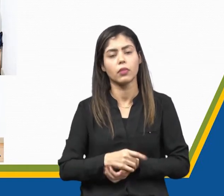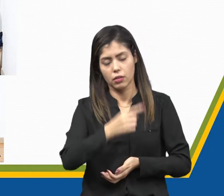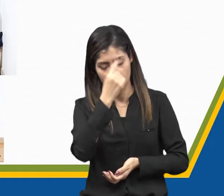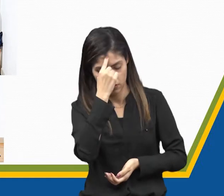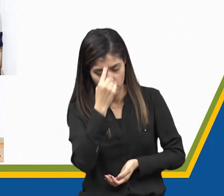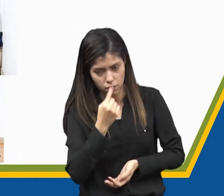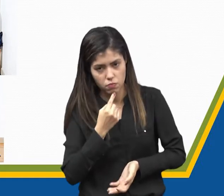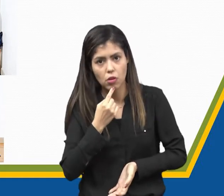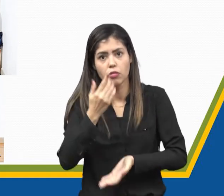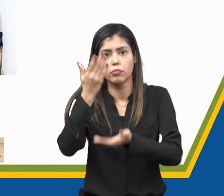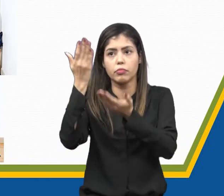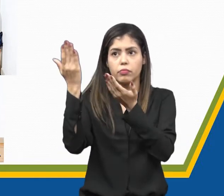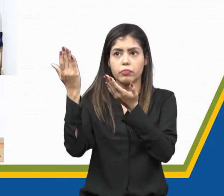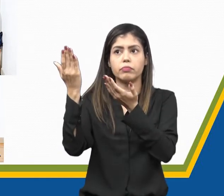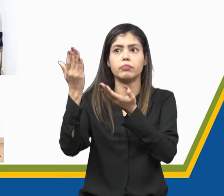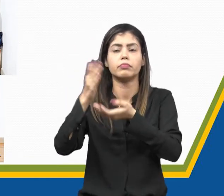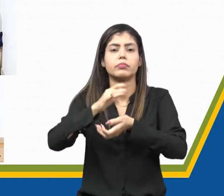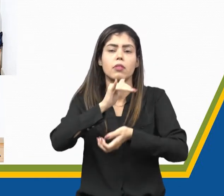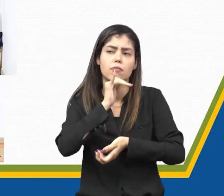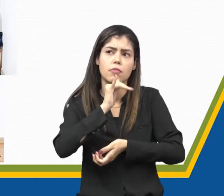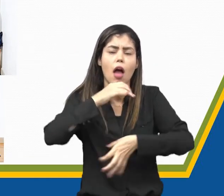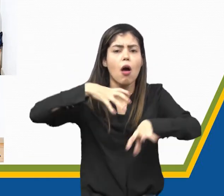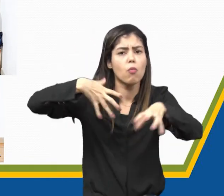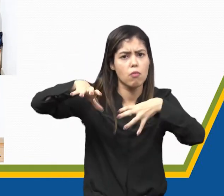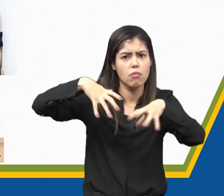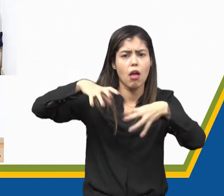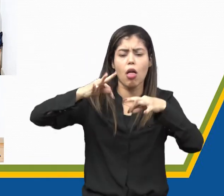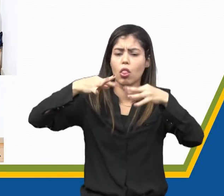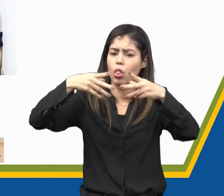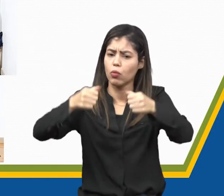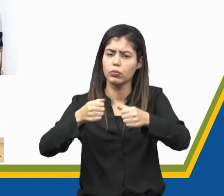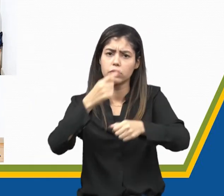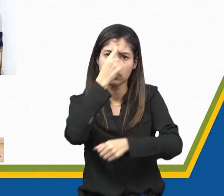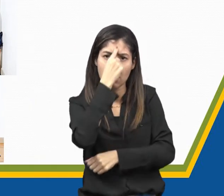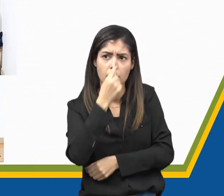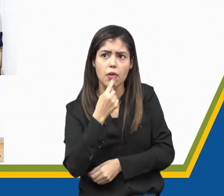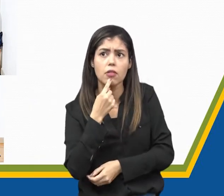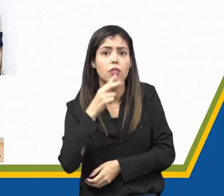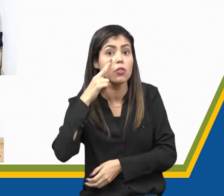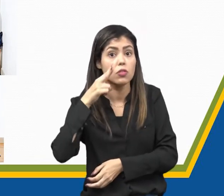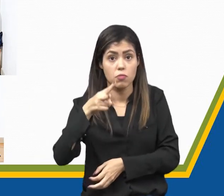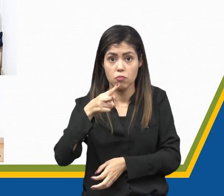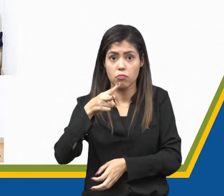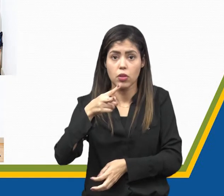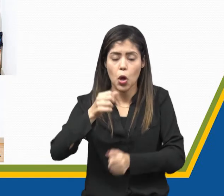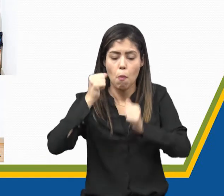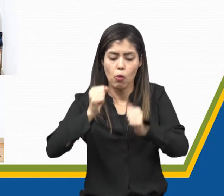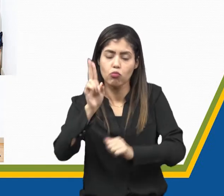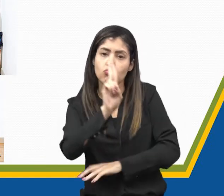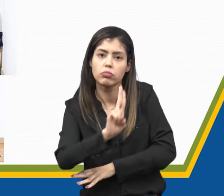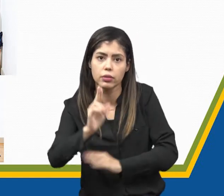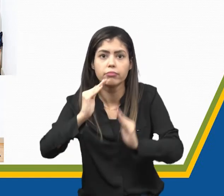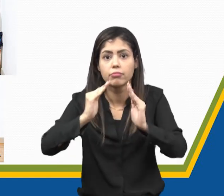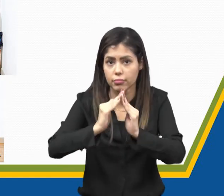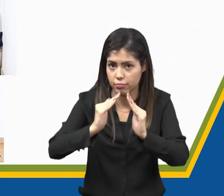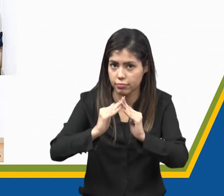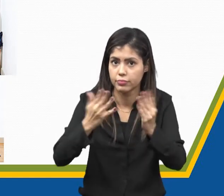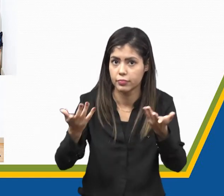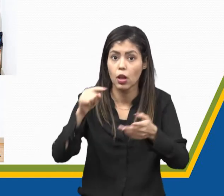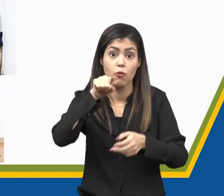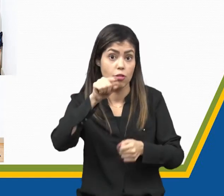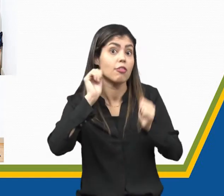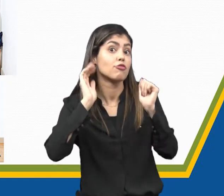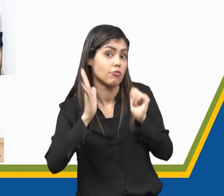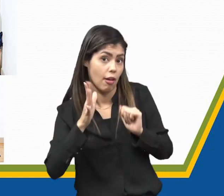Exemplos de exercício de mobilidade. Ó. Todos esses são exemplos de exercício de mobilidade que você pode utilizar na sua casa. Você talvez já